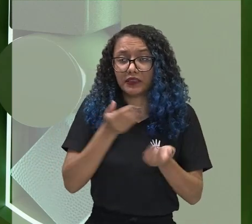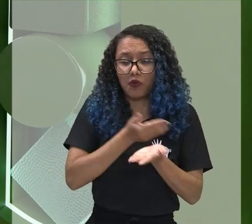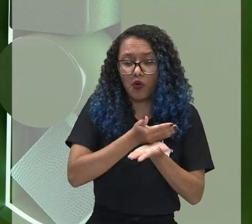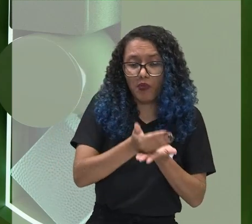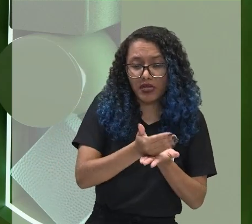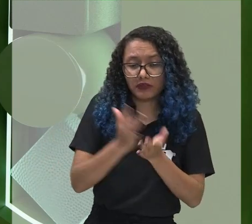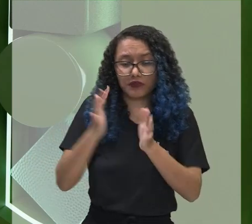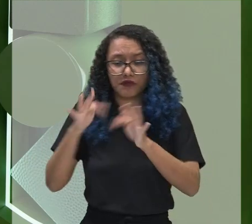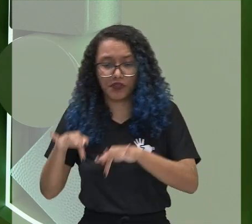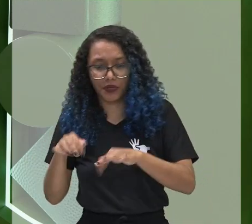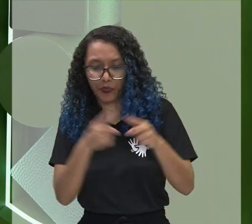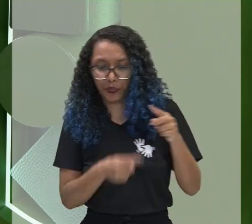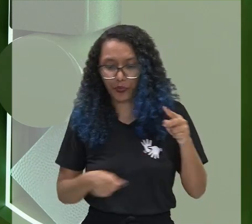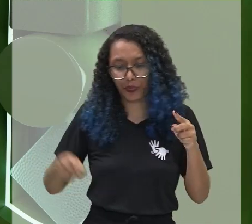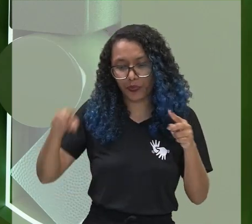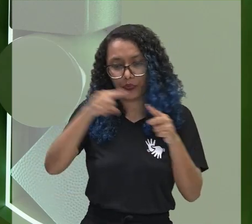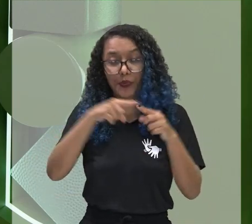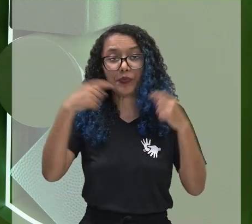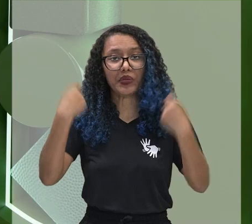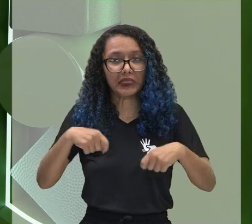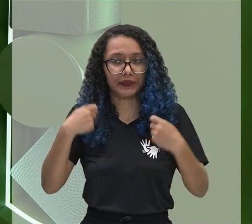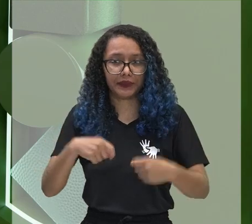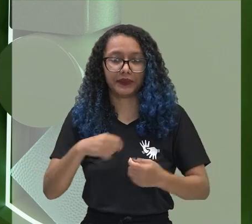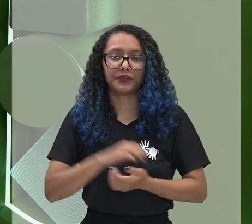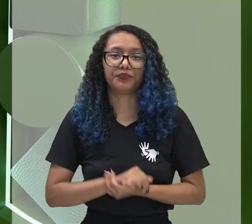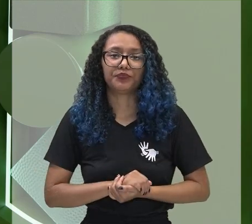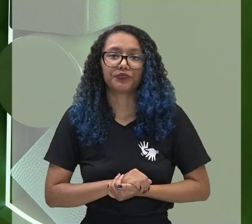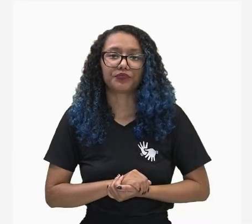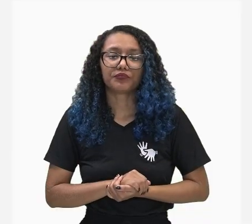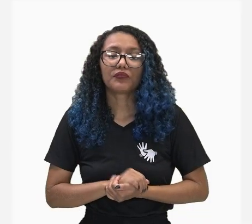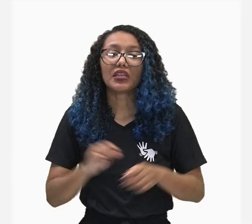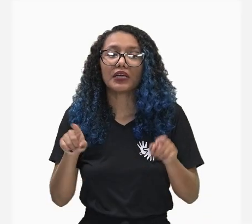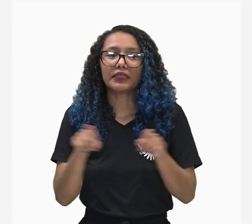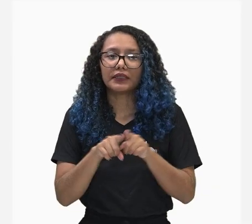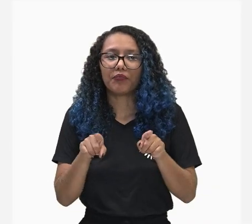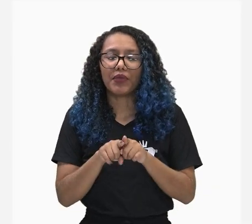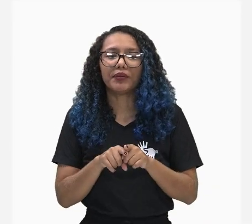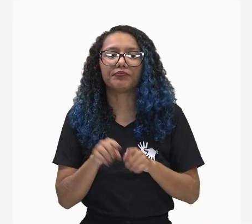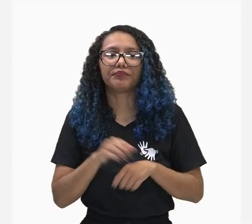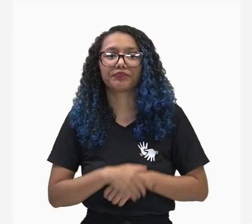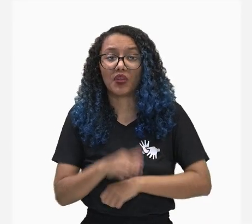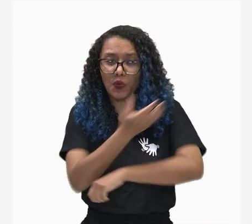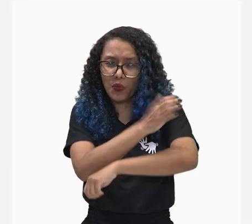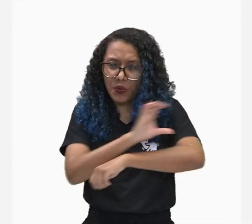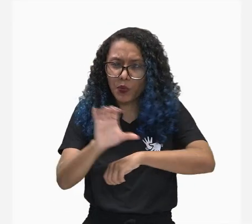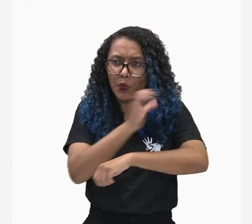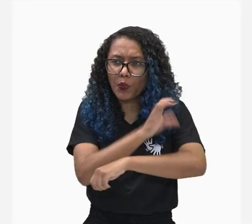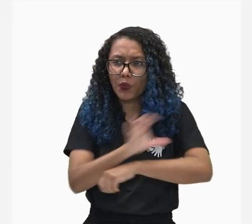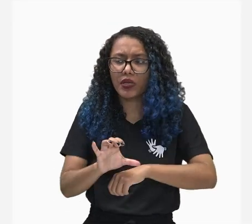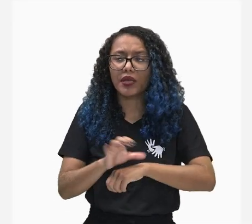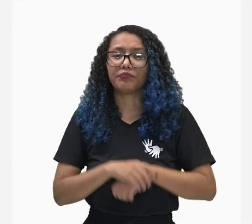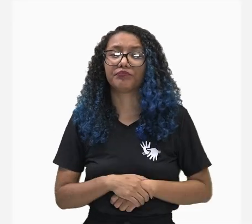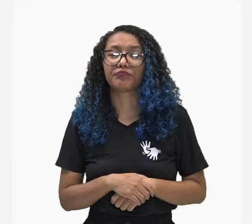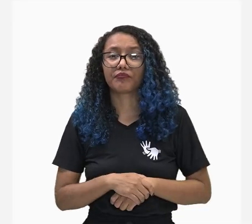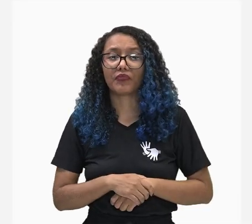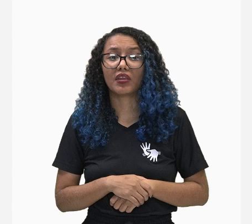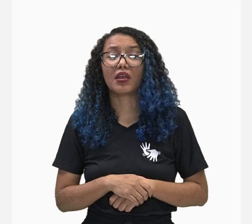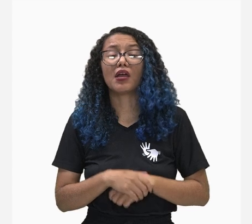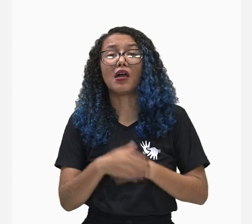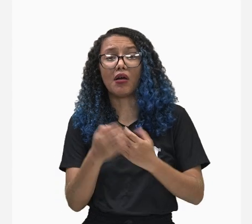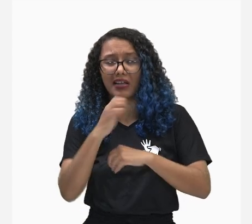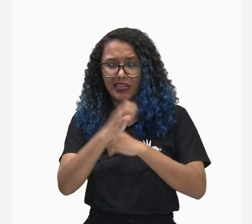fim. A corrente elétrica ela é o fluxo ordenado de cargas elétricas que se movem de